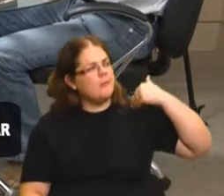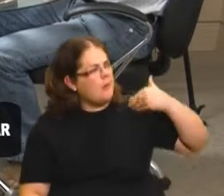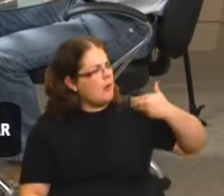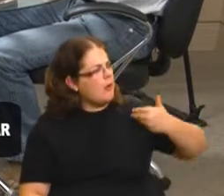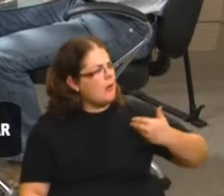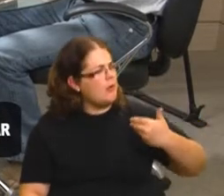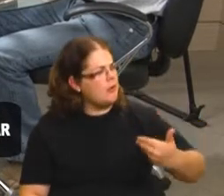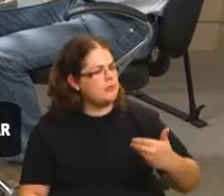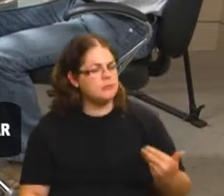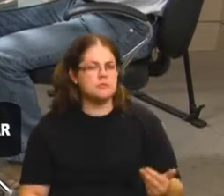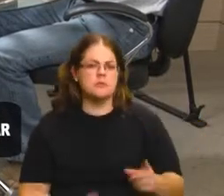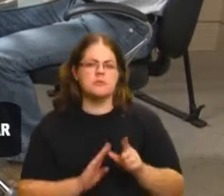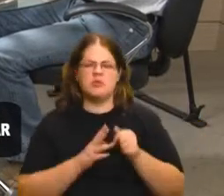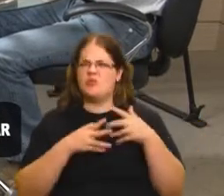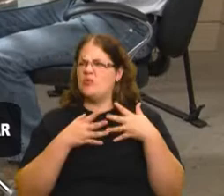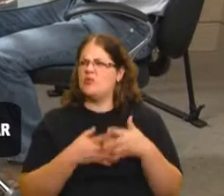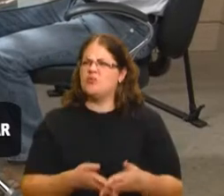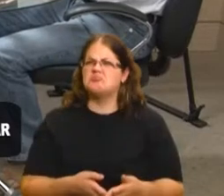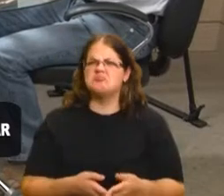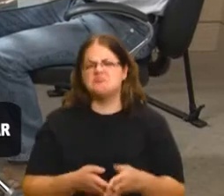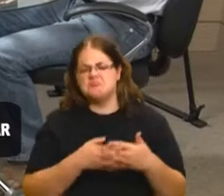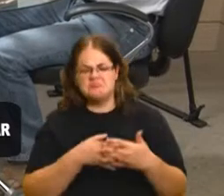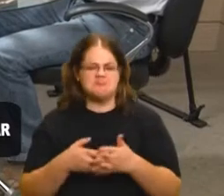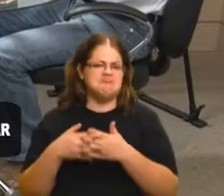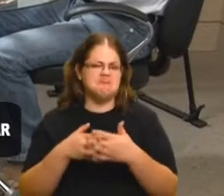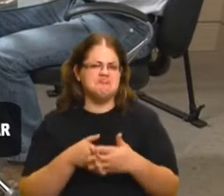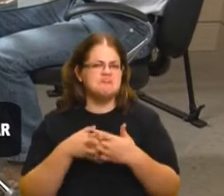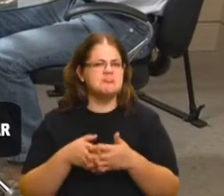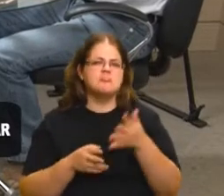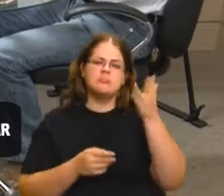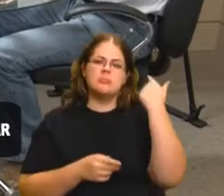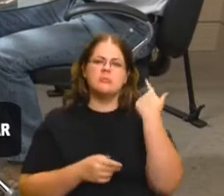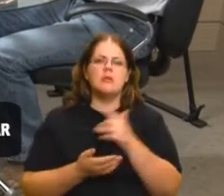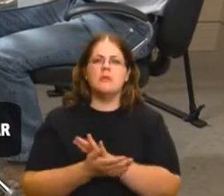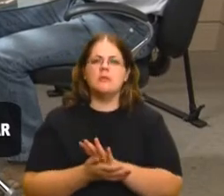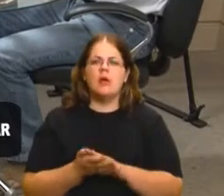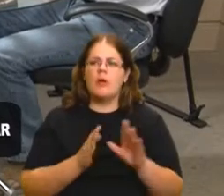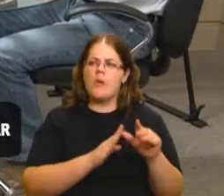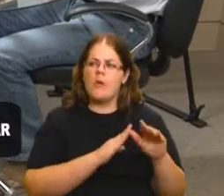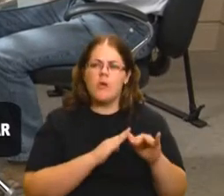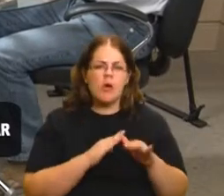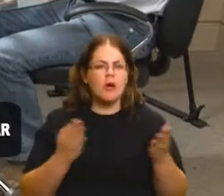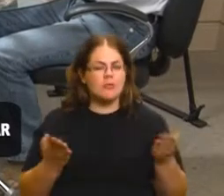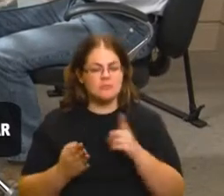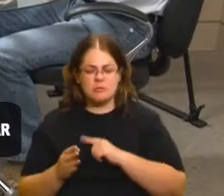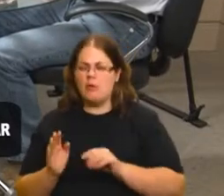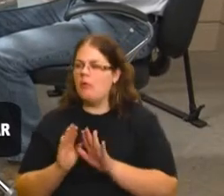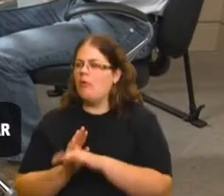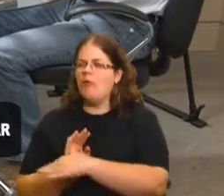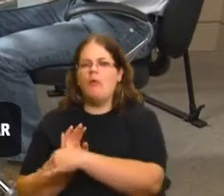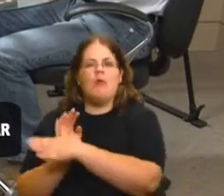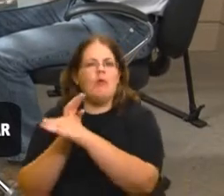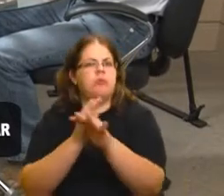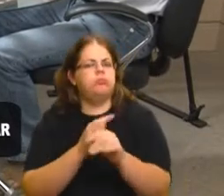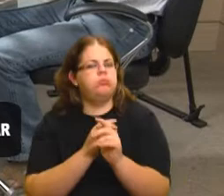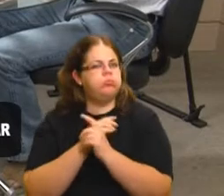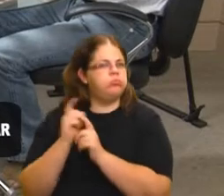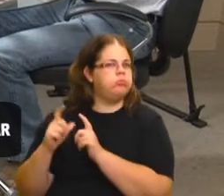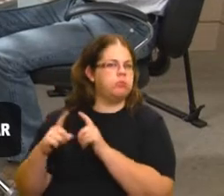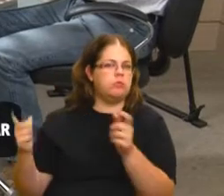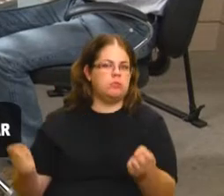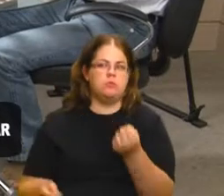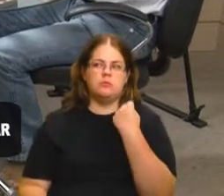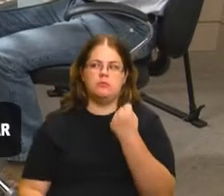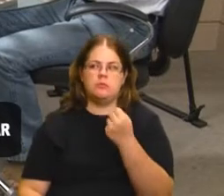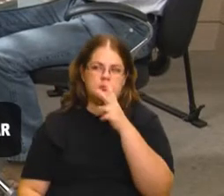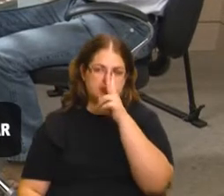da história. Daqui a pouco ficam meio confusas em relação... mas olha aqui, naquela época não tinha tanta corrupção, hoje nós estamos num país da corrupção, né?